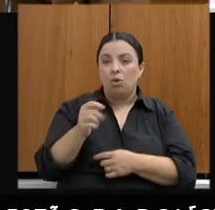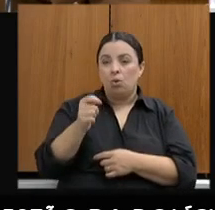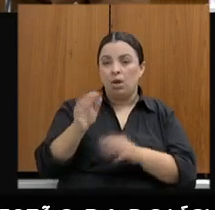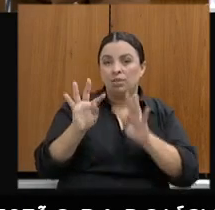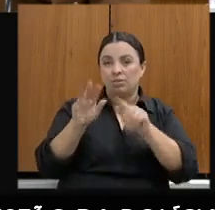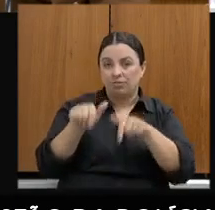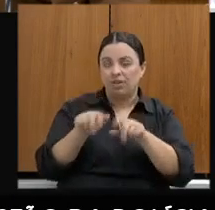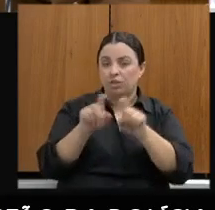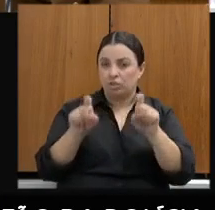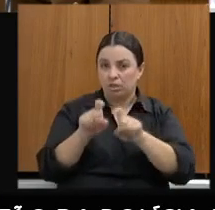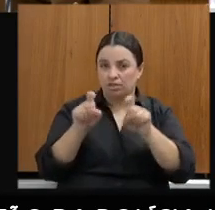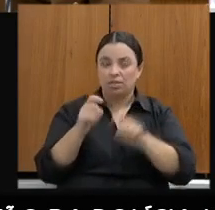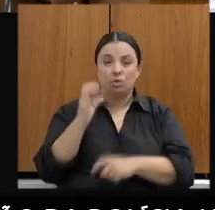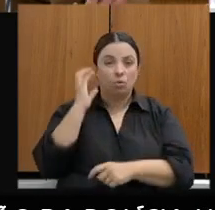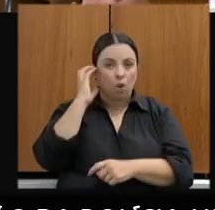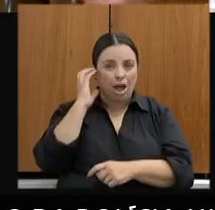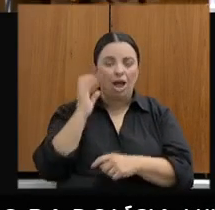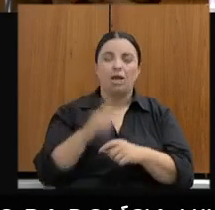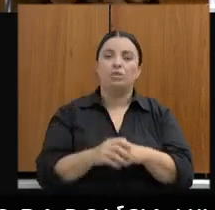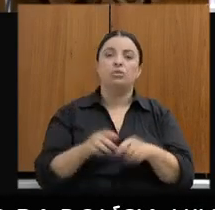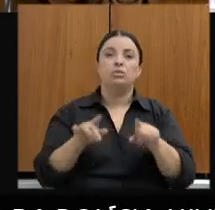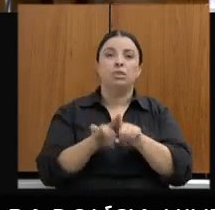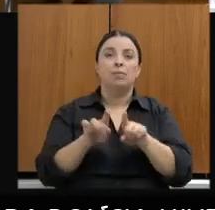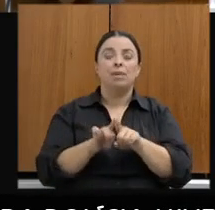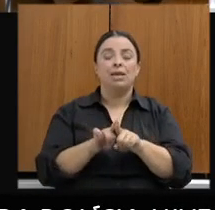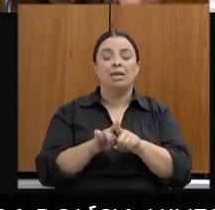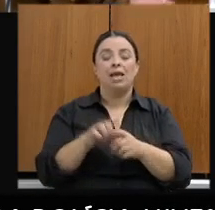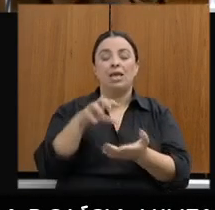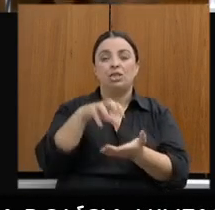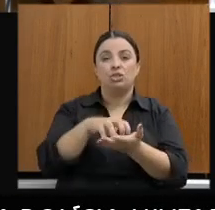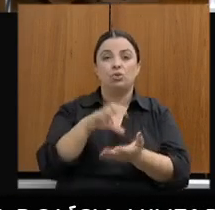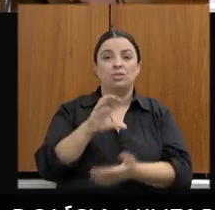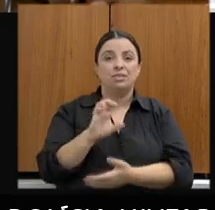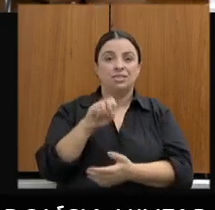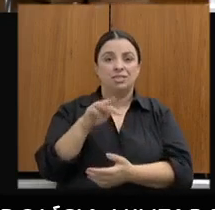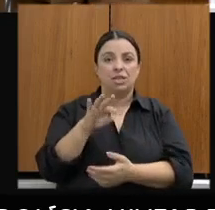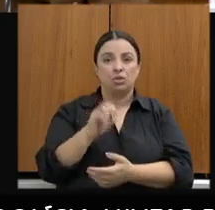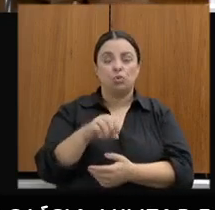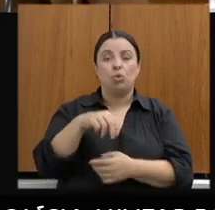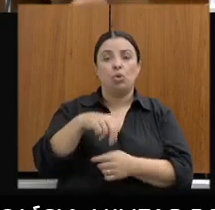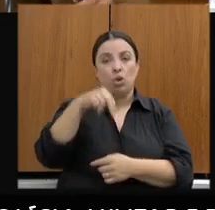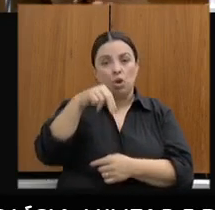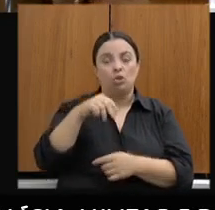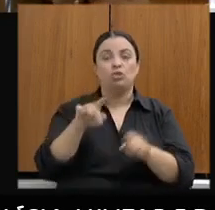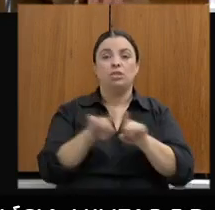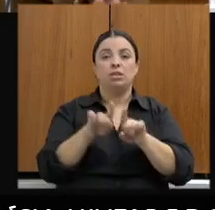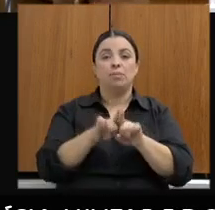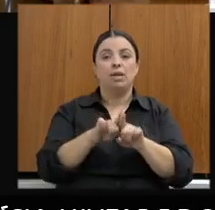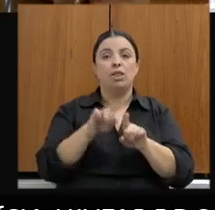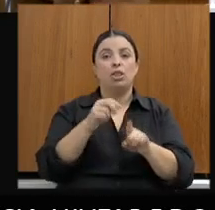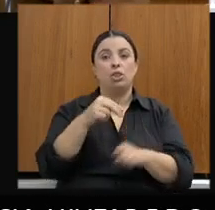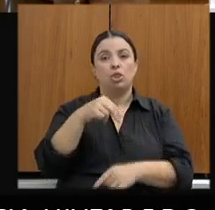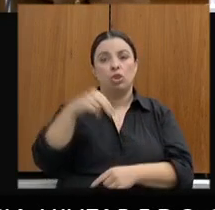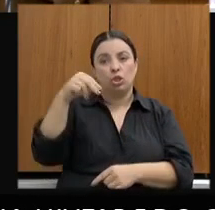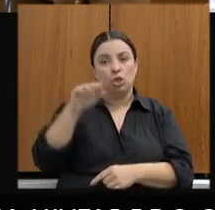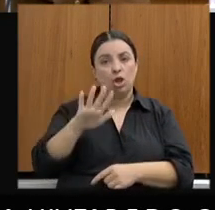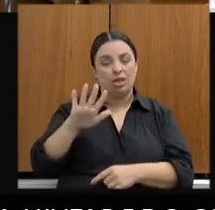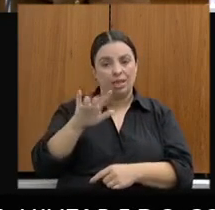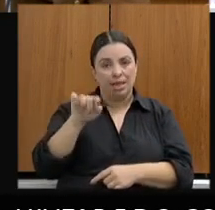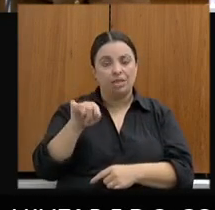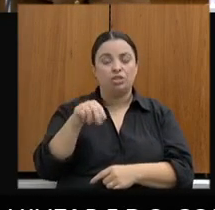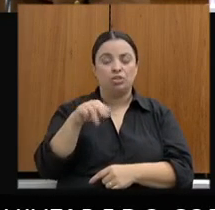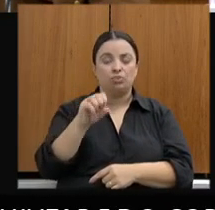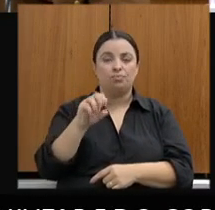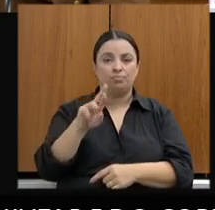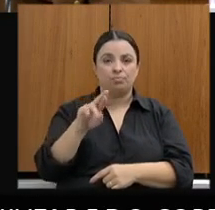E aí depois vai ser na região norte do Centro Norte né e depois Nordeste e por fim é bem